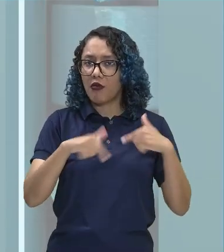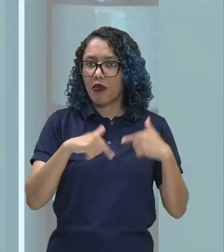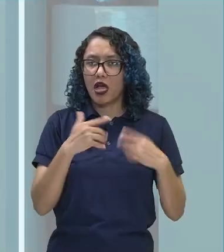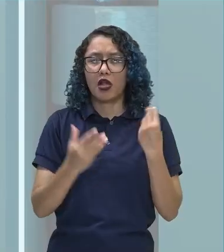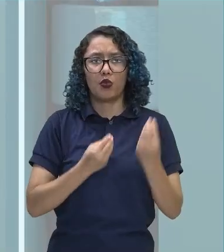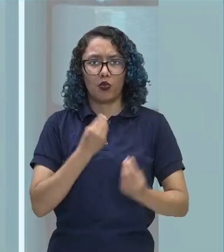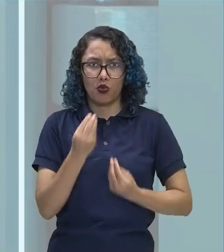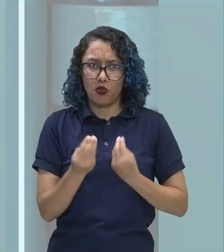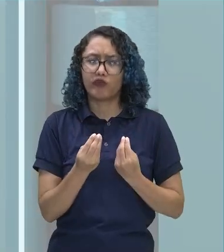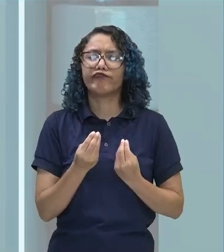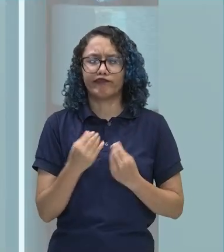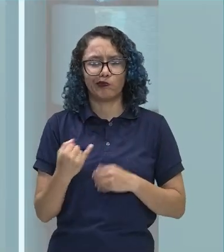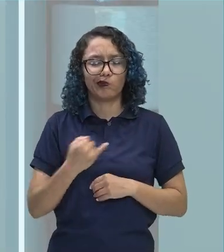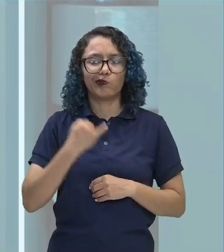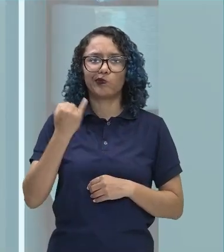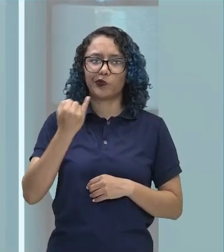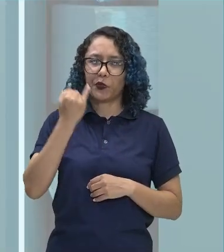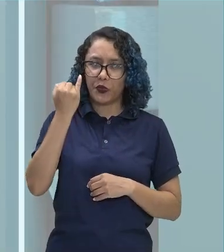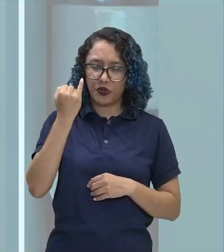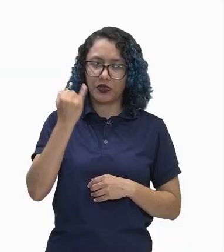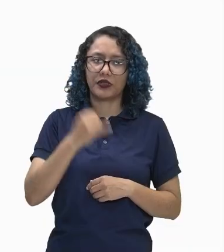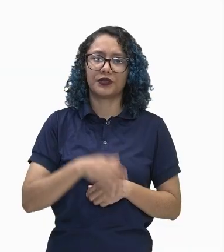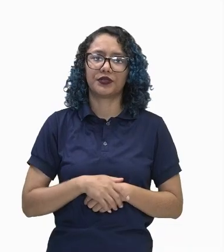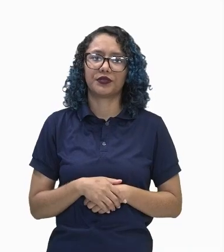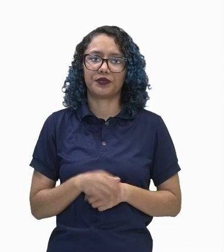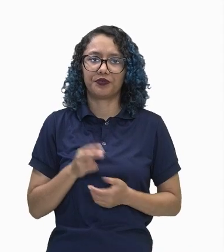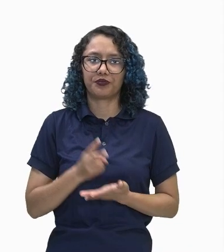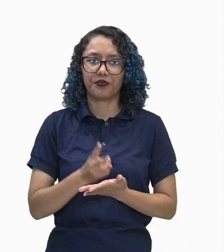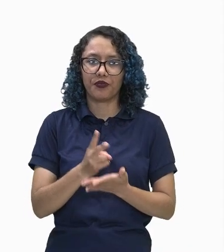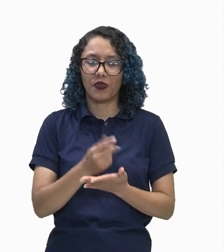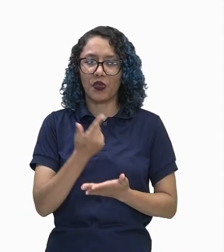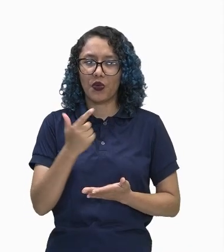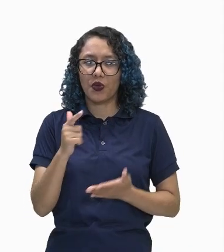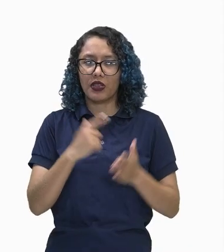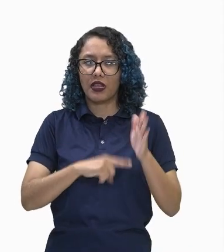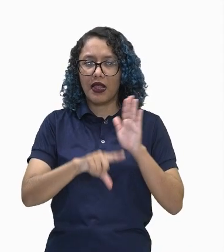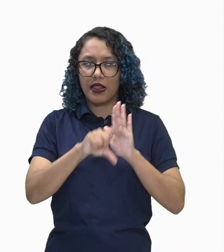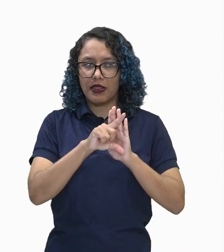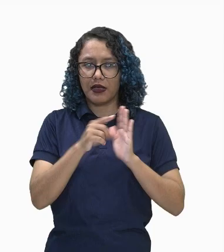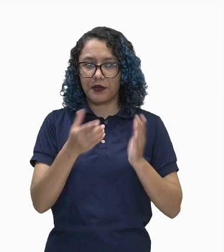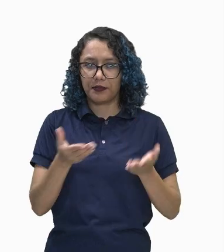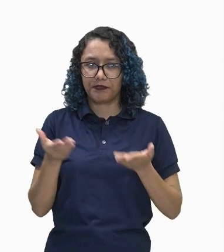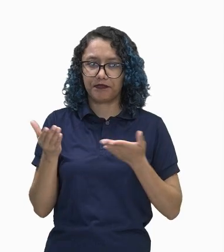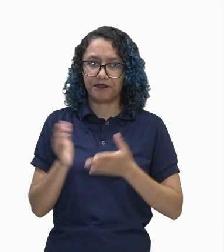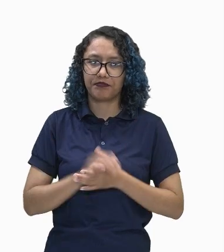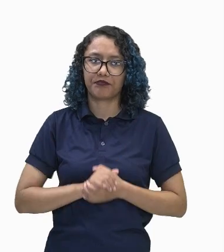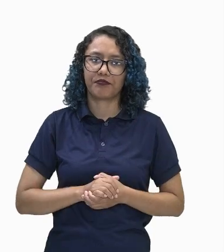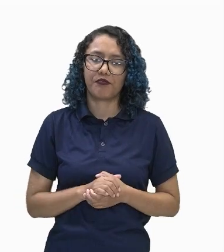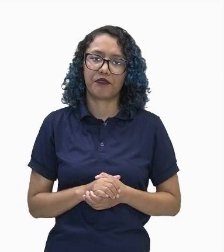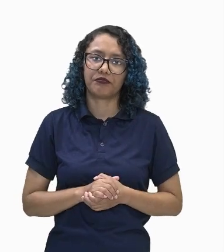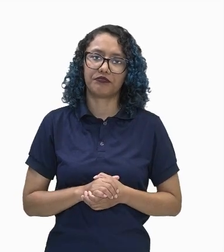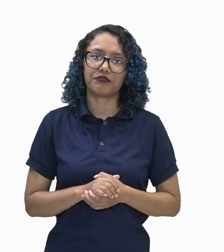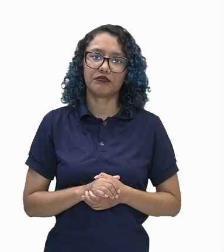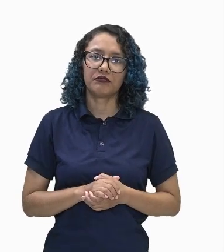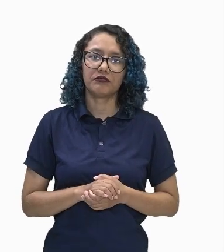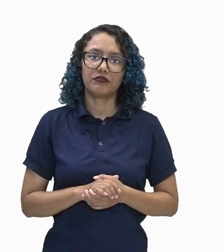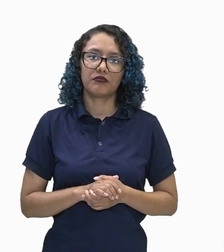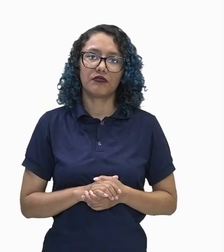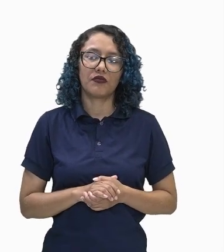escola. Vamos para mais leis. Né, a subseção 1